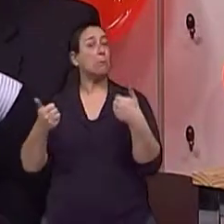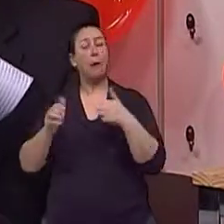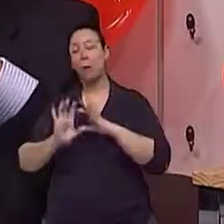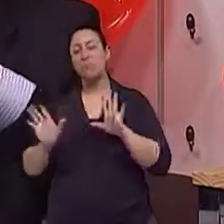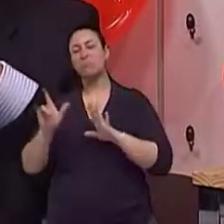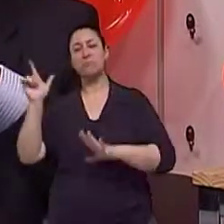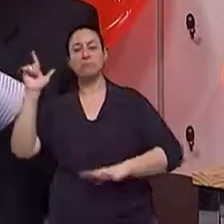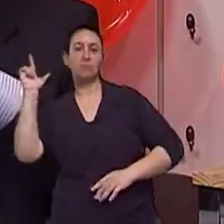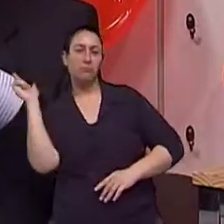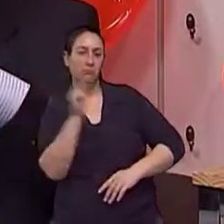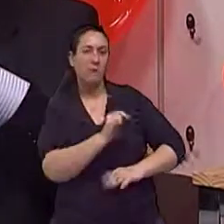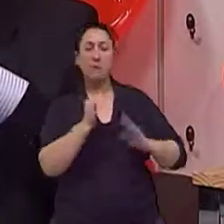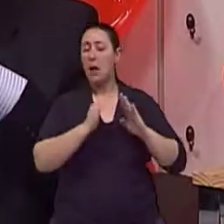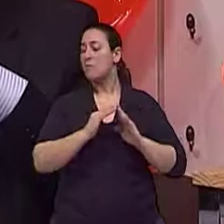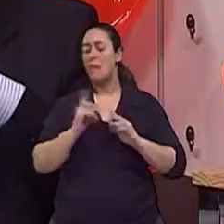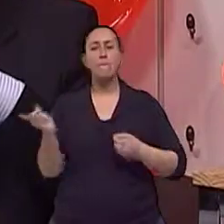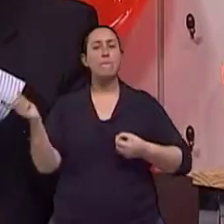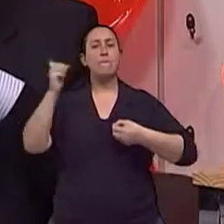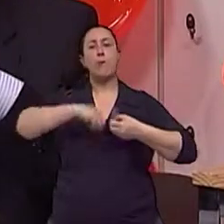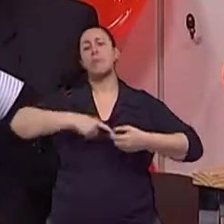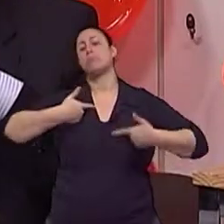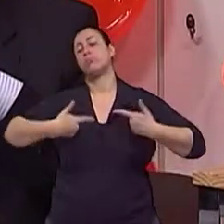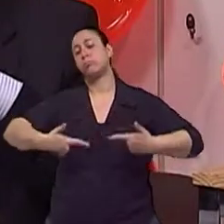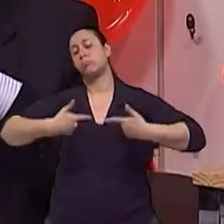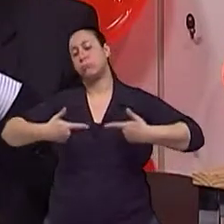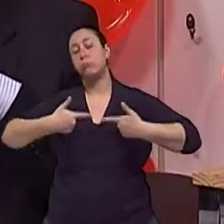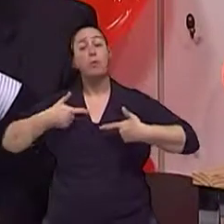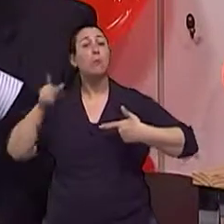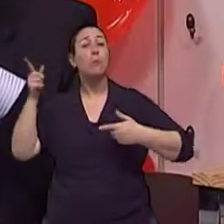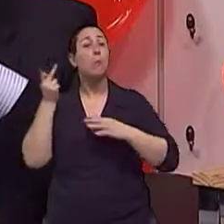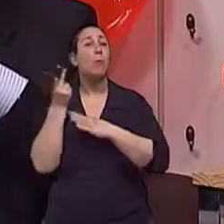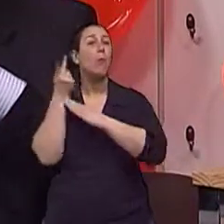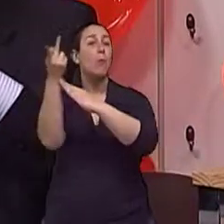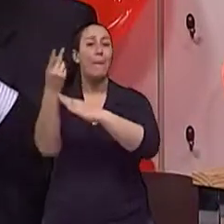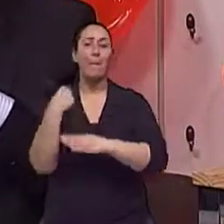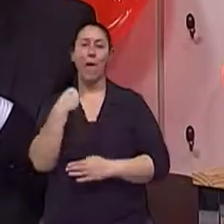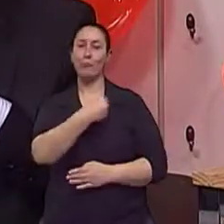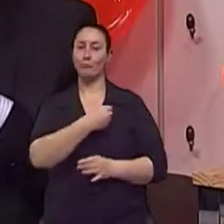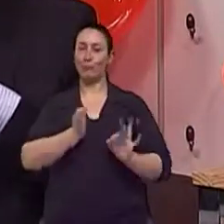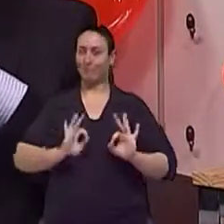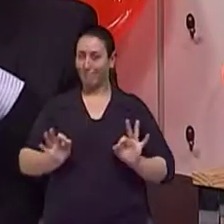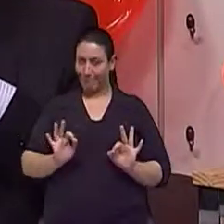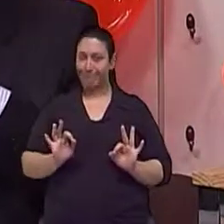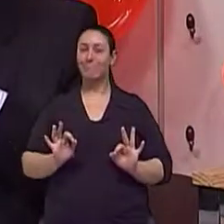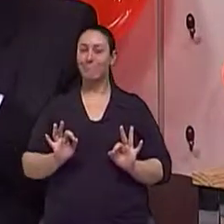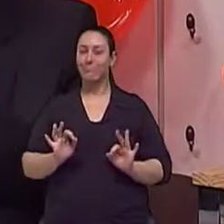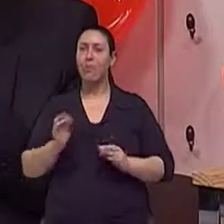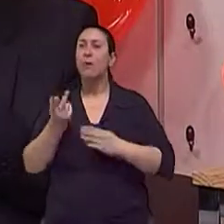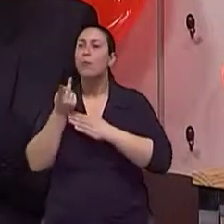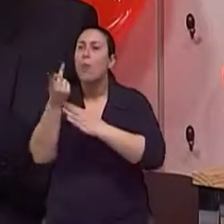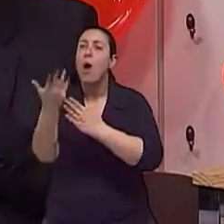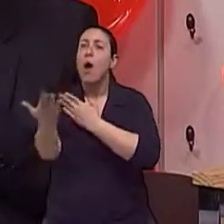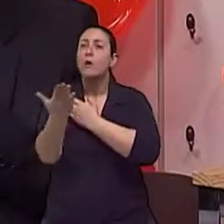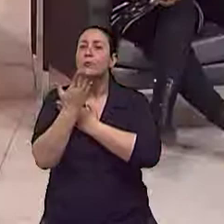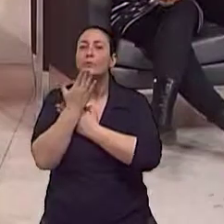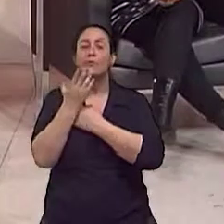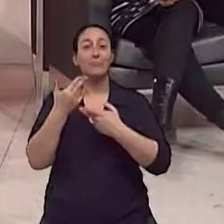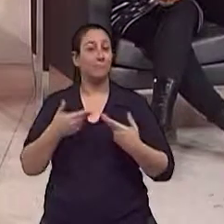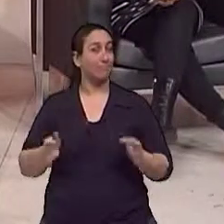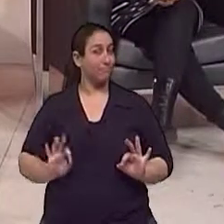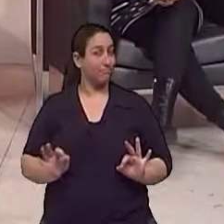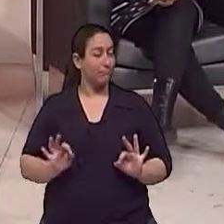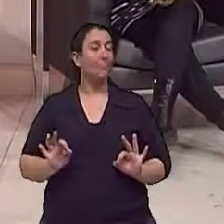passou as atividades normais sem sem na realidade procurar um tratamento é